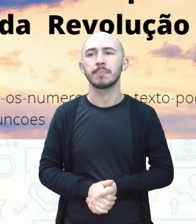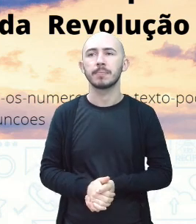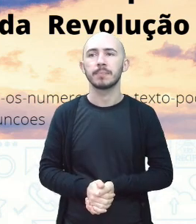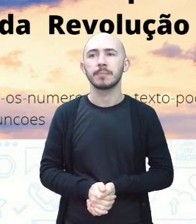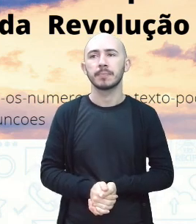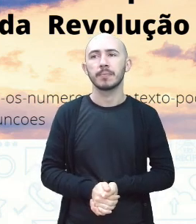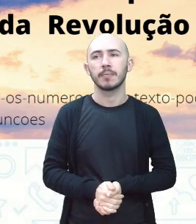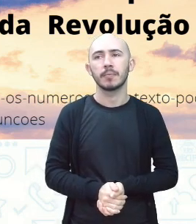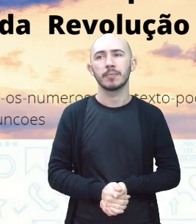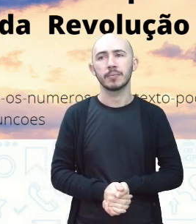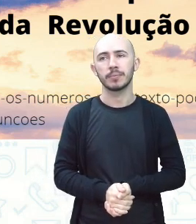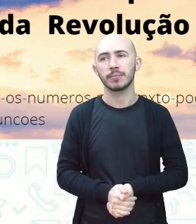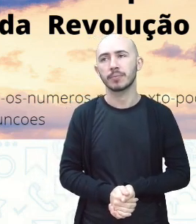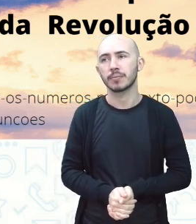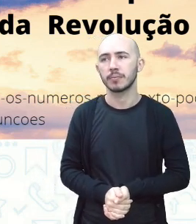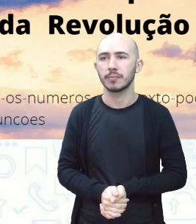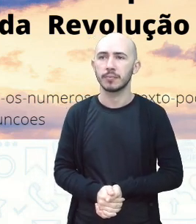né?